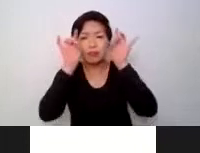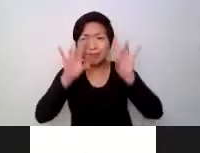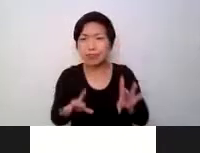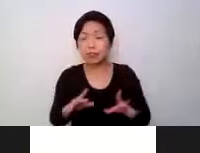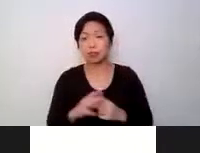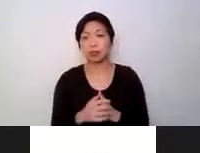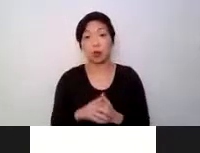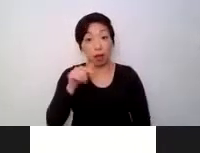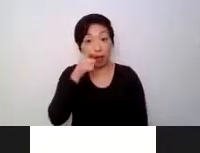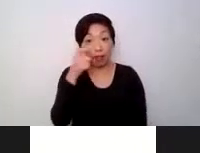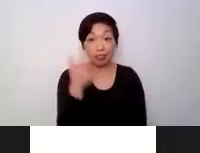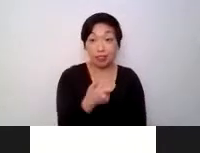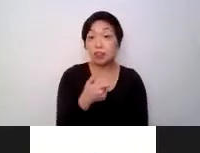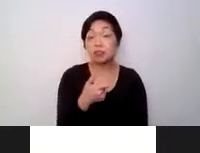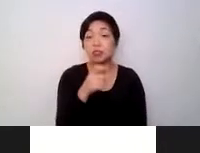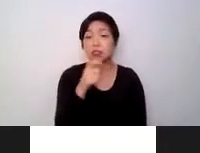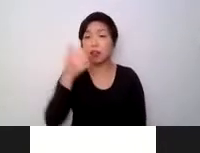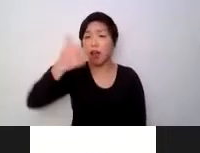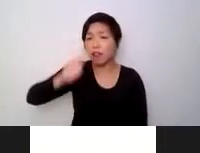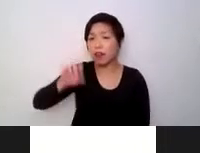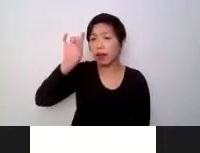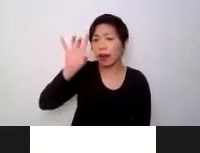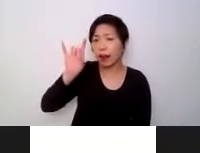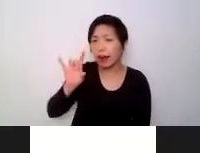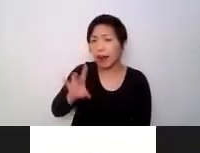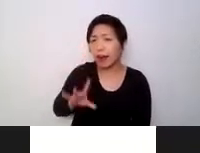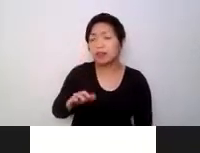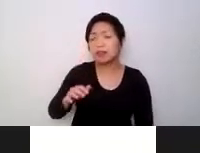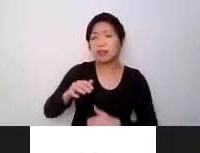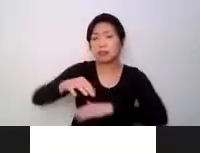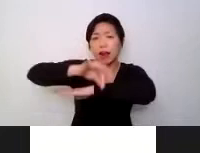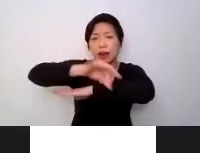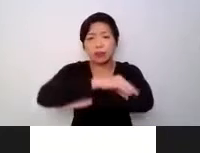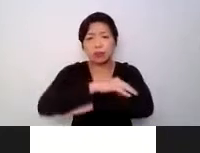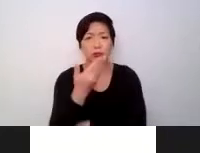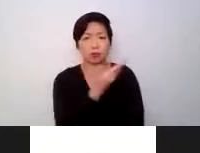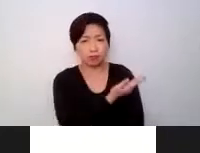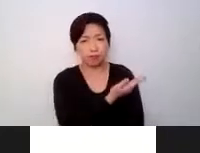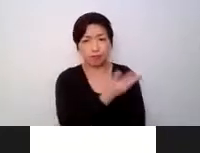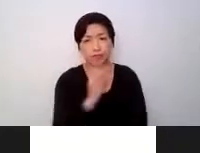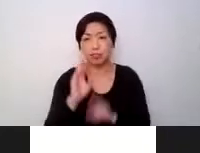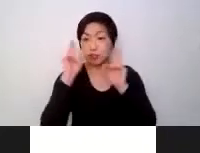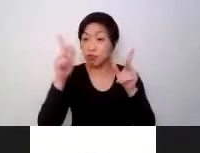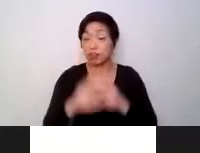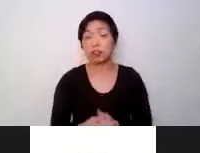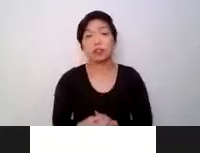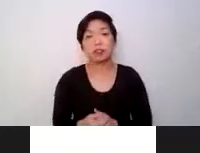interessante avaliar cada um dessas arquiteturas aqui que eu trago para vocês como